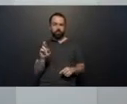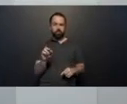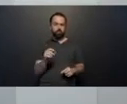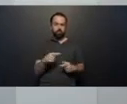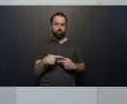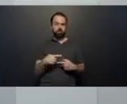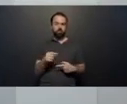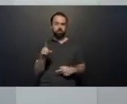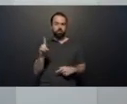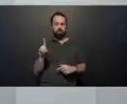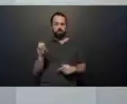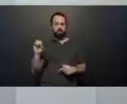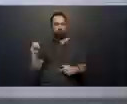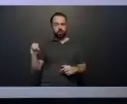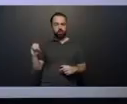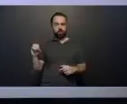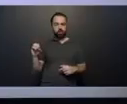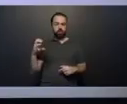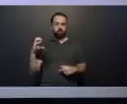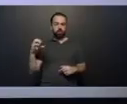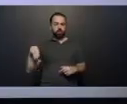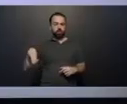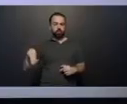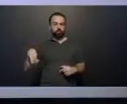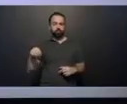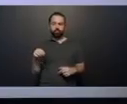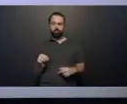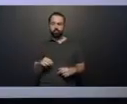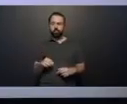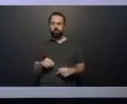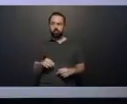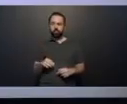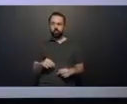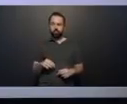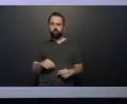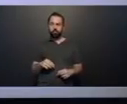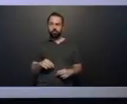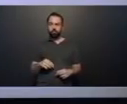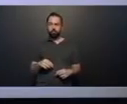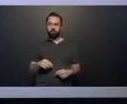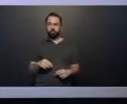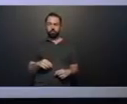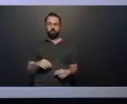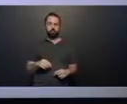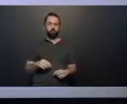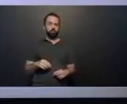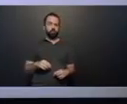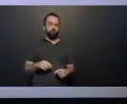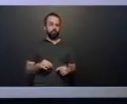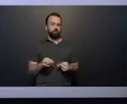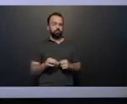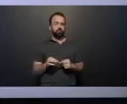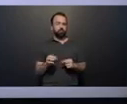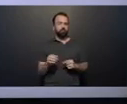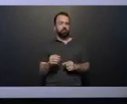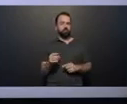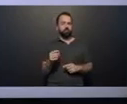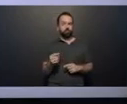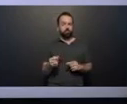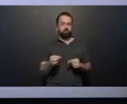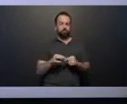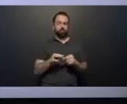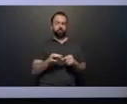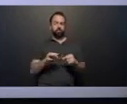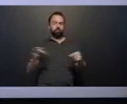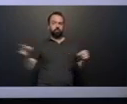Observem que aqui já foi passado para nós o raio. O raio é 10 centímetros. Podemos afirmar, então, que o diâmetro é 20.